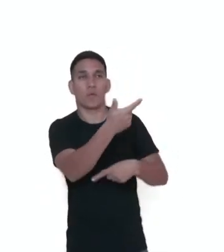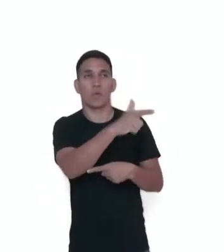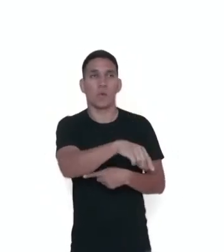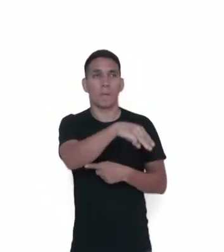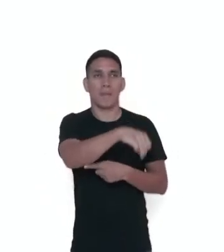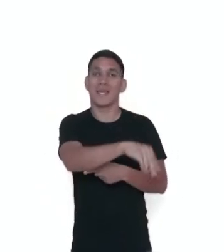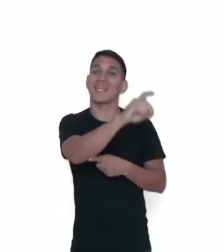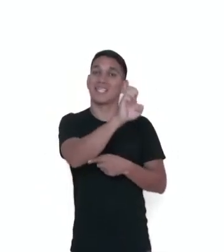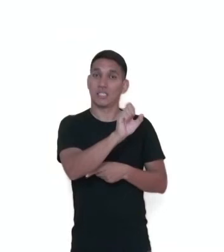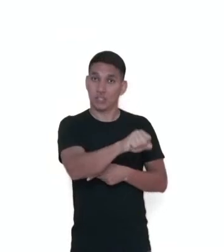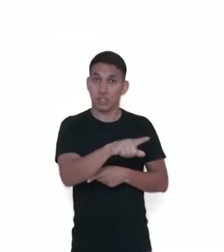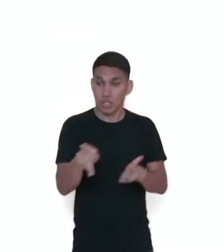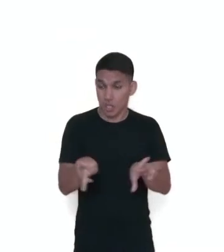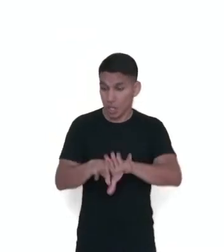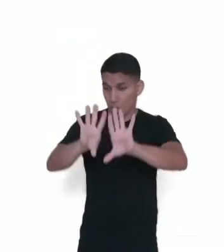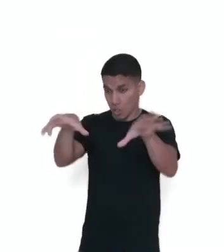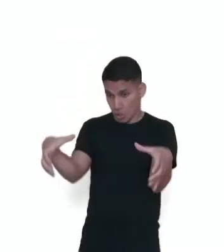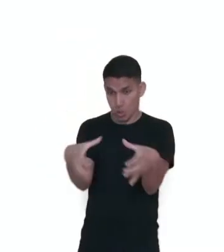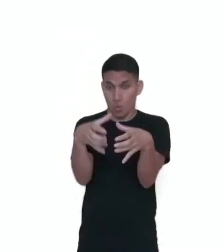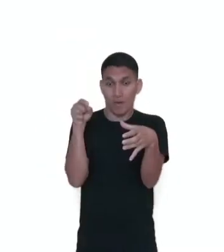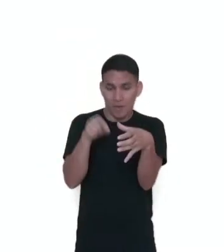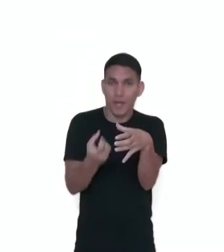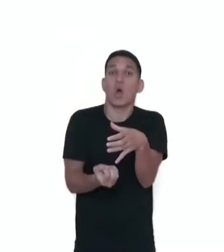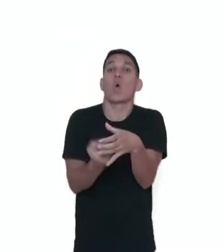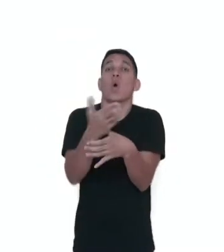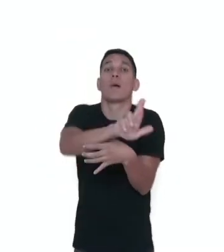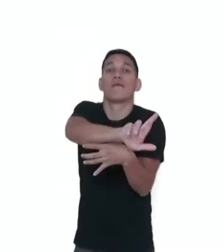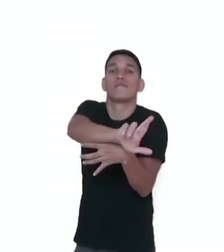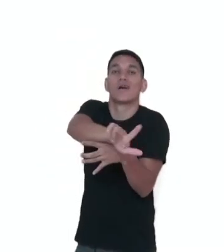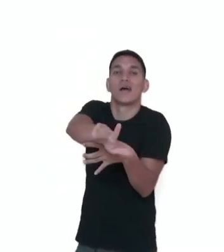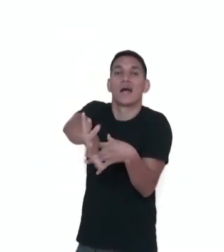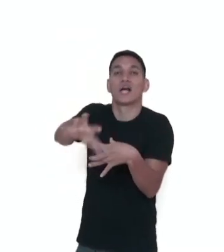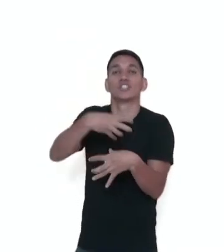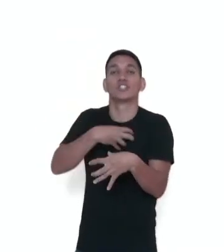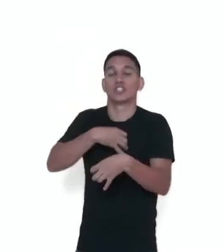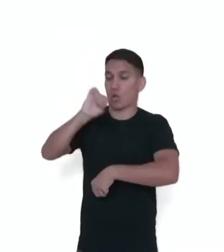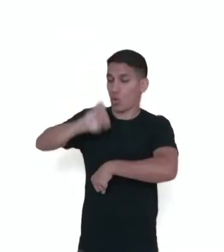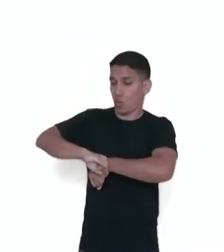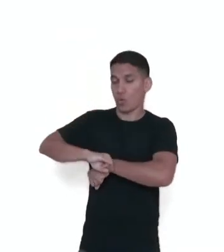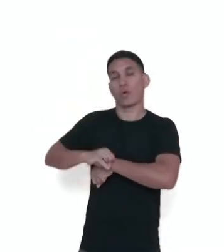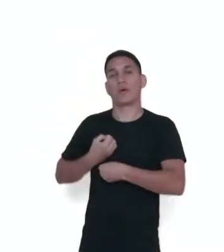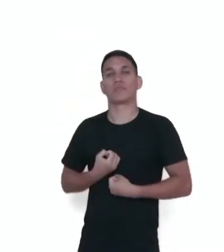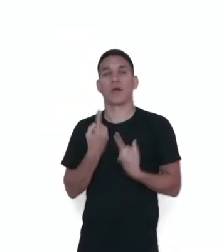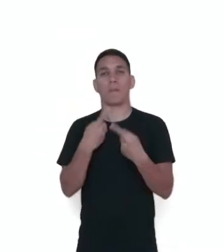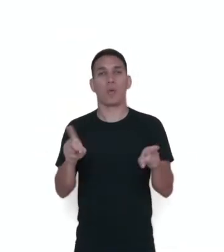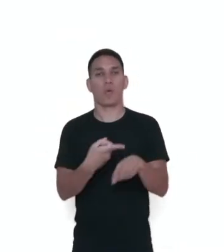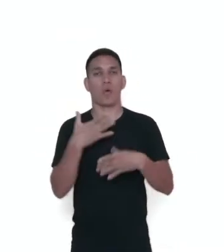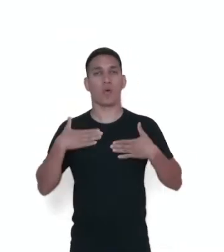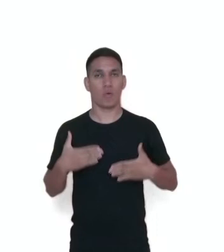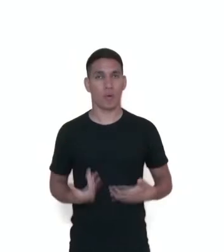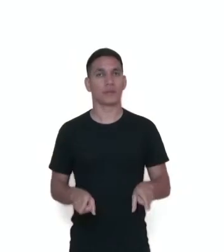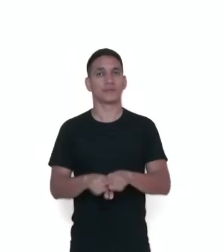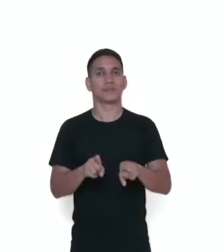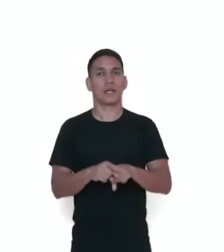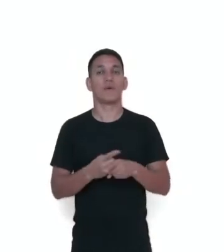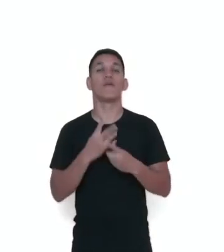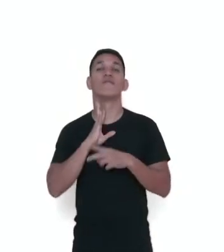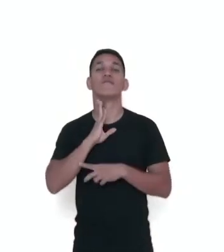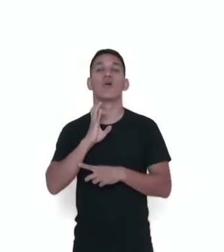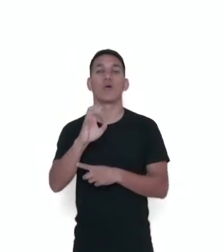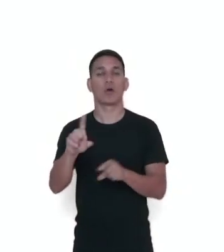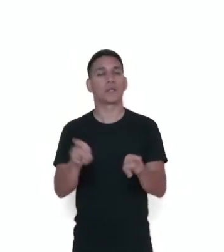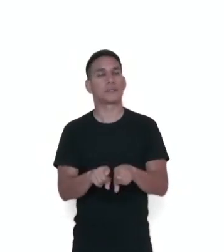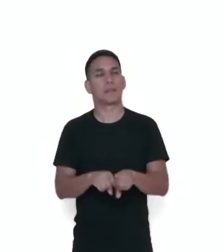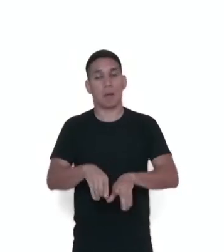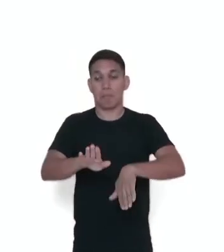os Barbatuques deu origem a diferentes técnicas de percussão corporal, percussão vocal, sapateado e improvisação